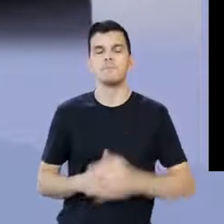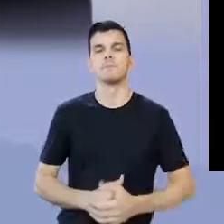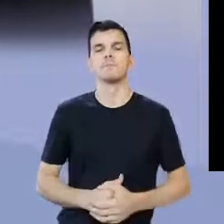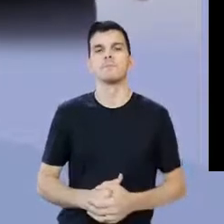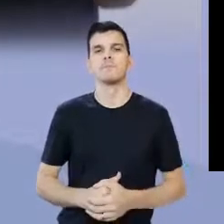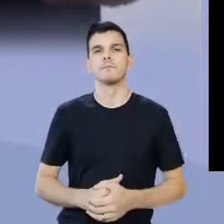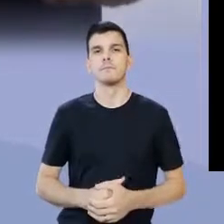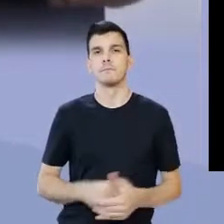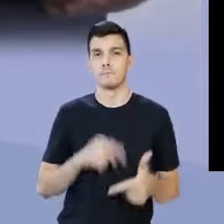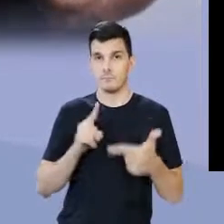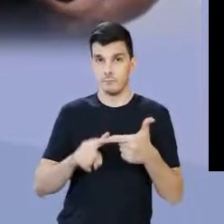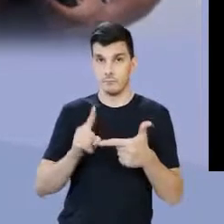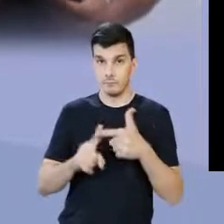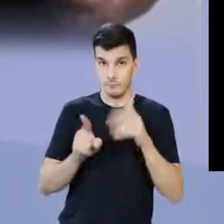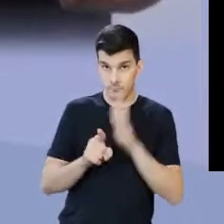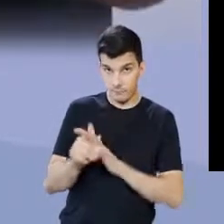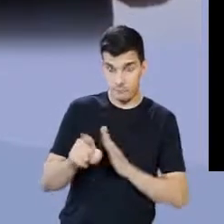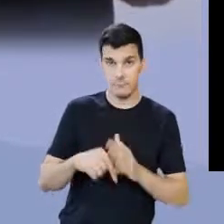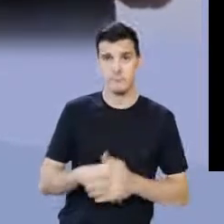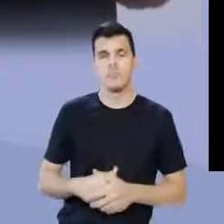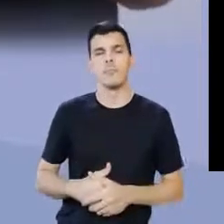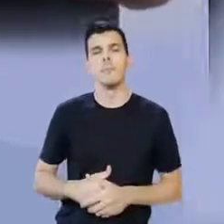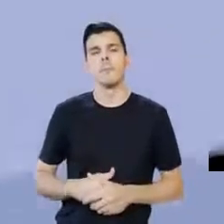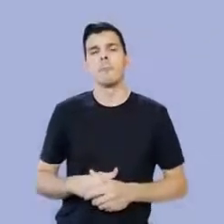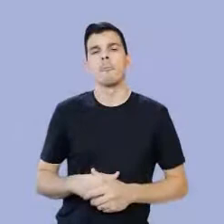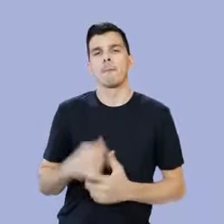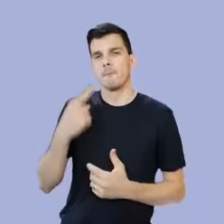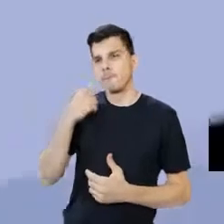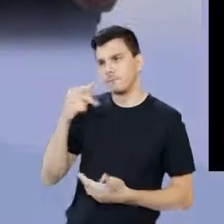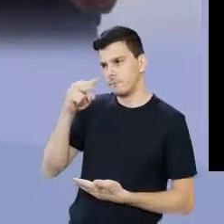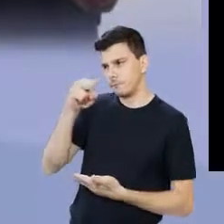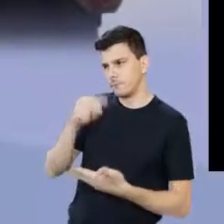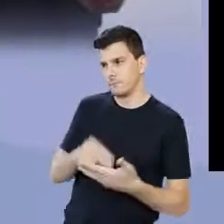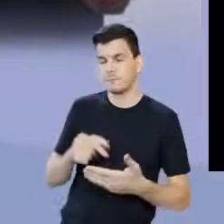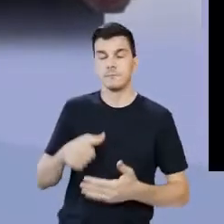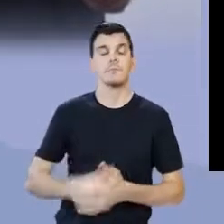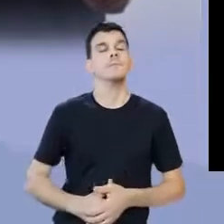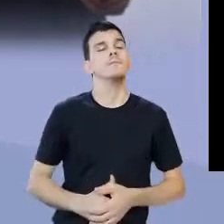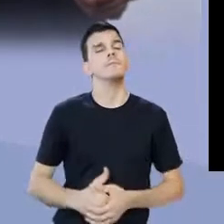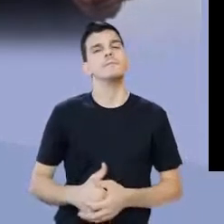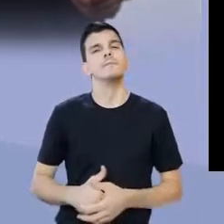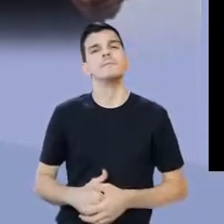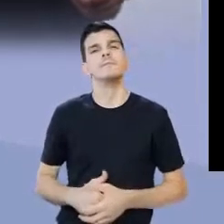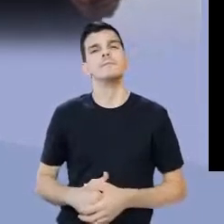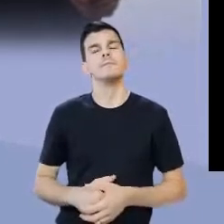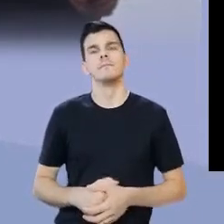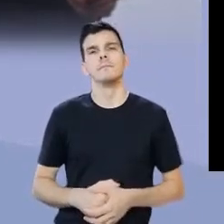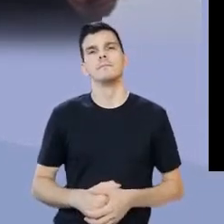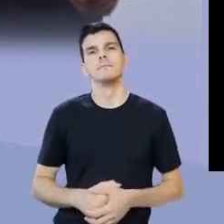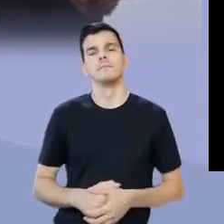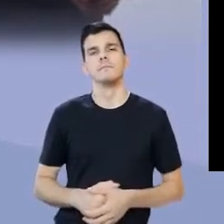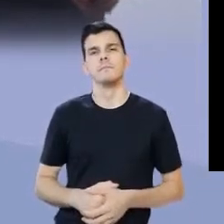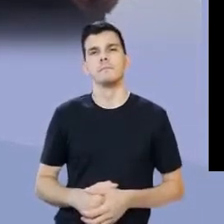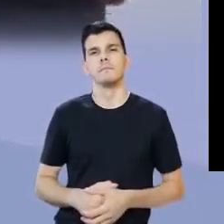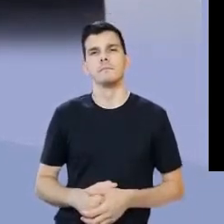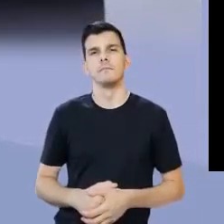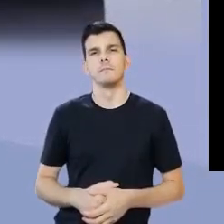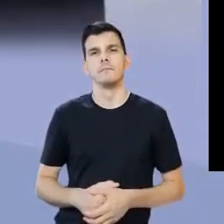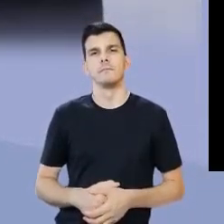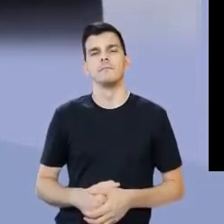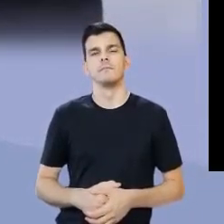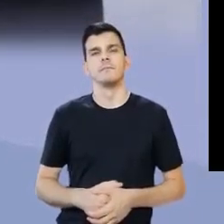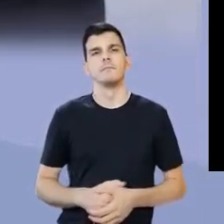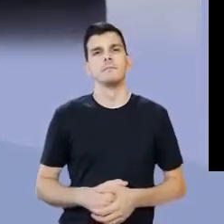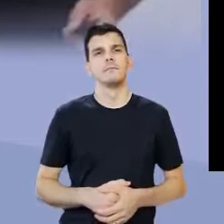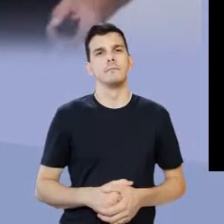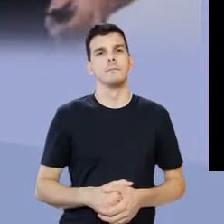B. Segunda questãozinha para nós aí, acompanhando aí comigo. Vamos para a segunda questãozinha para a gente fechar com chave de ouro e matar essa questão